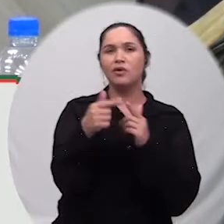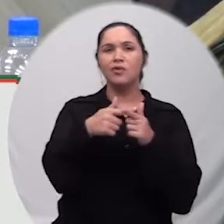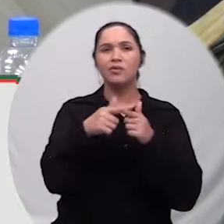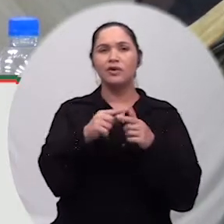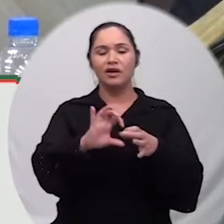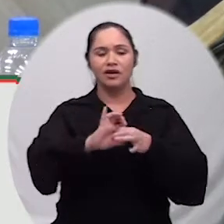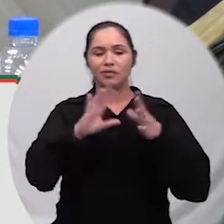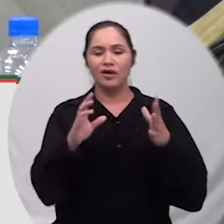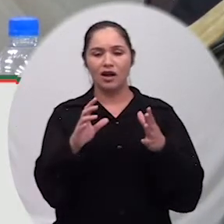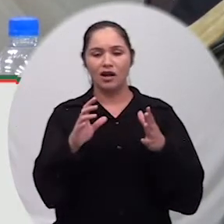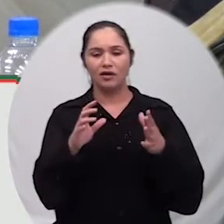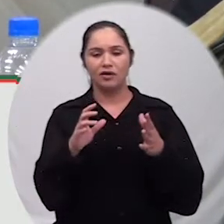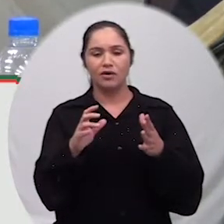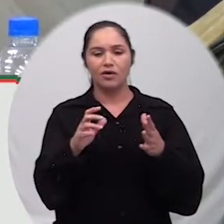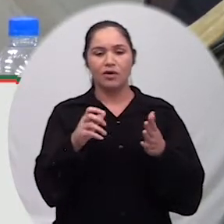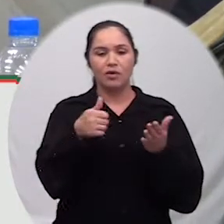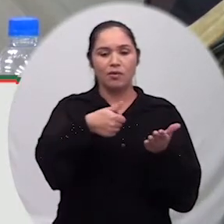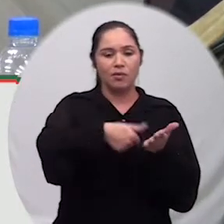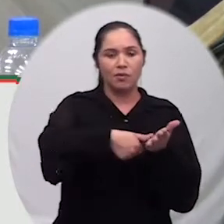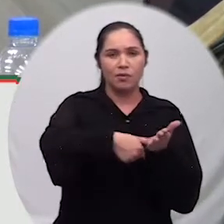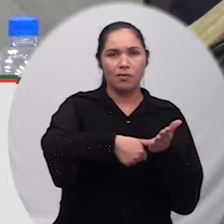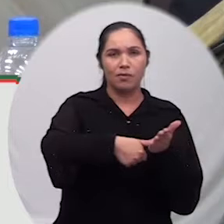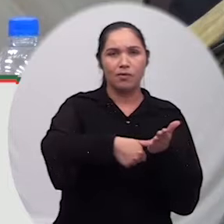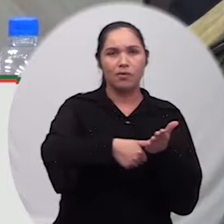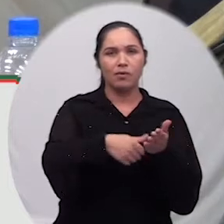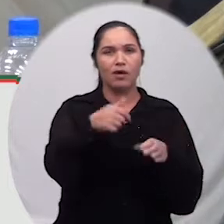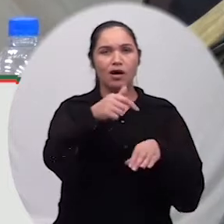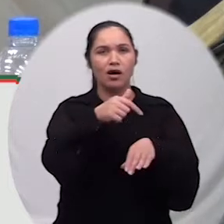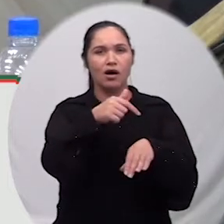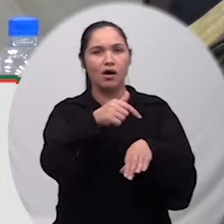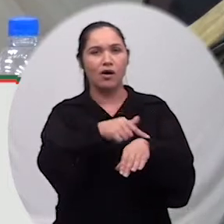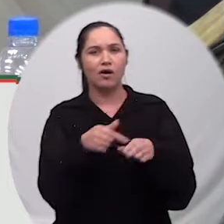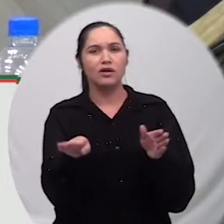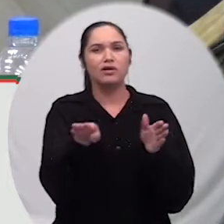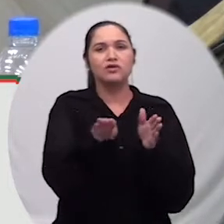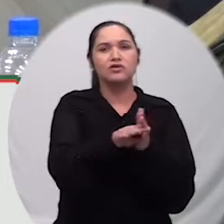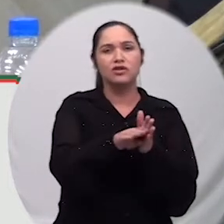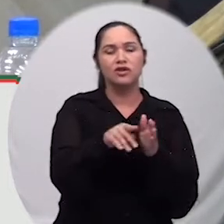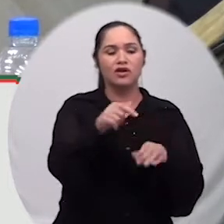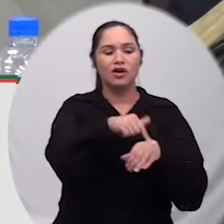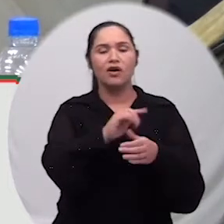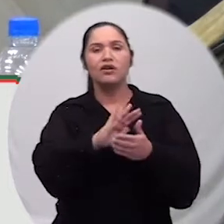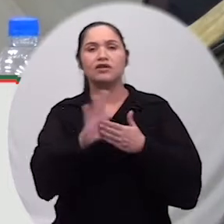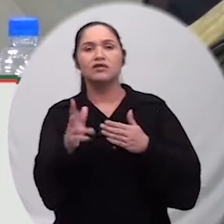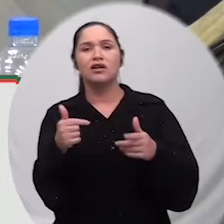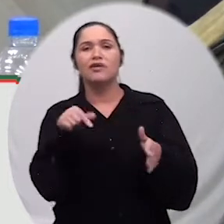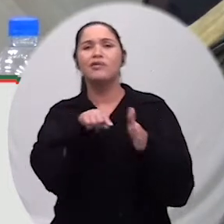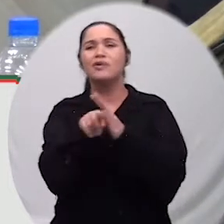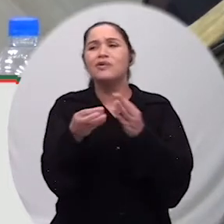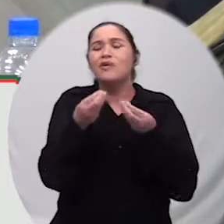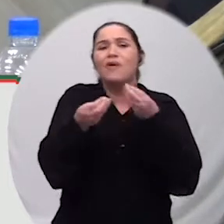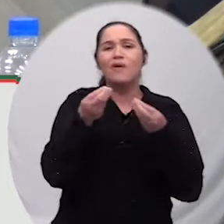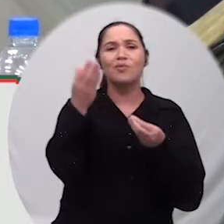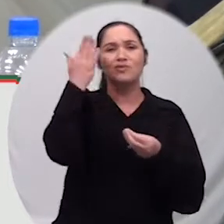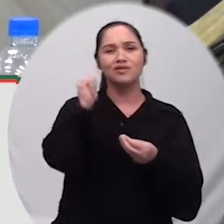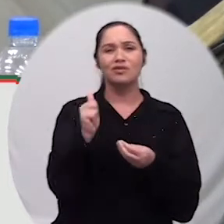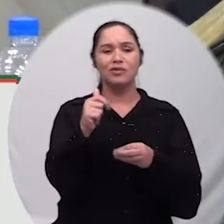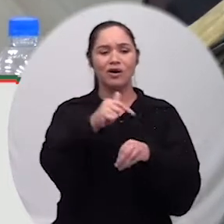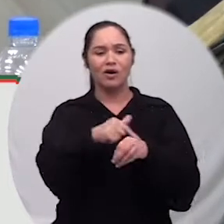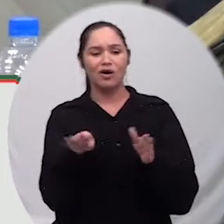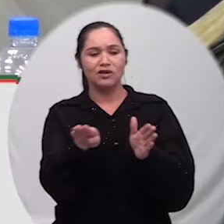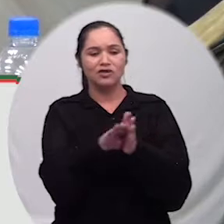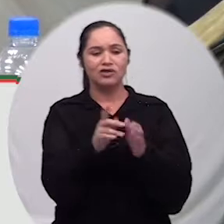obrigatoriedade do registro de ponto de servidores? Como é feito o controle dessas faltas desses funcionários?